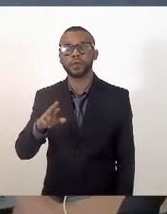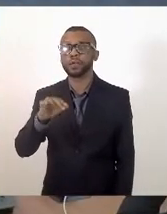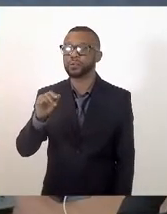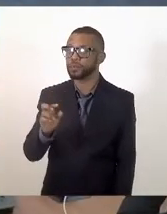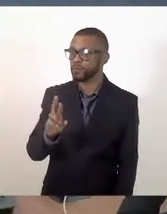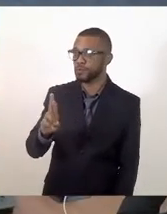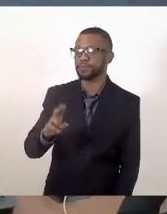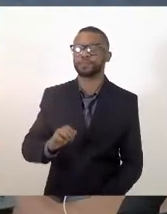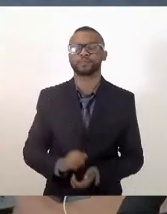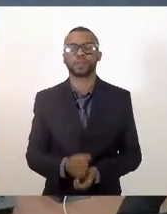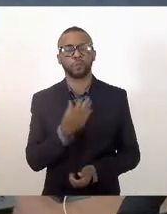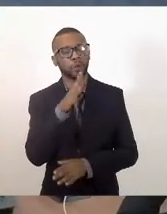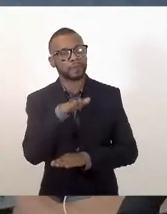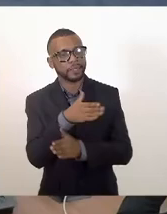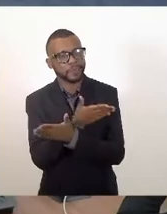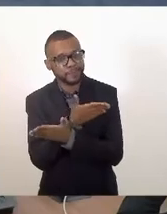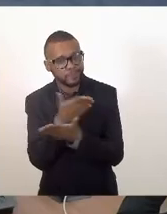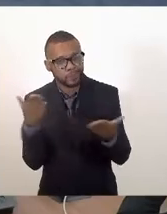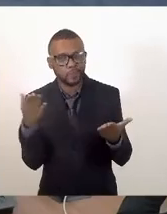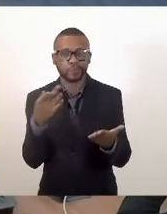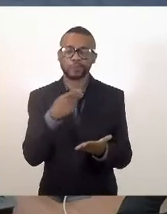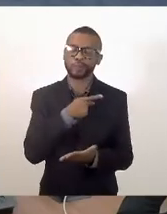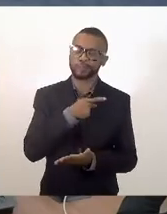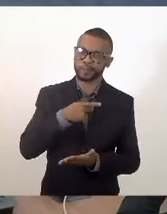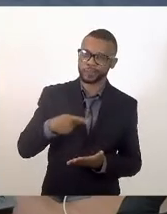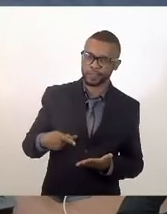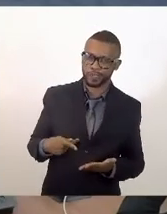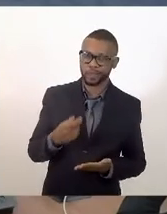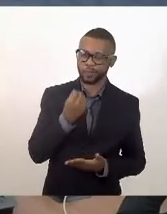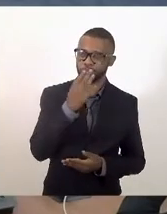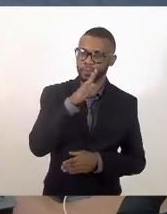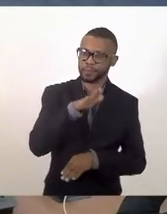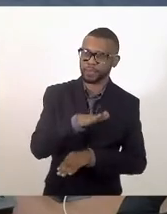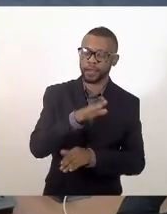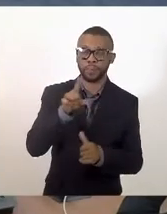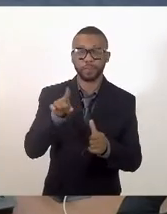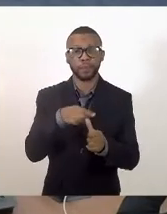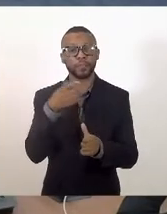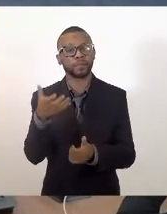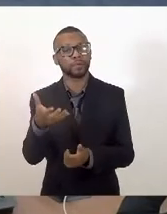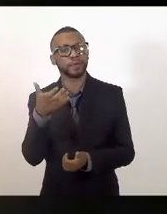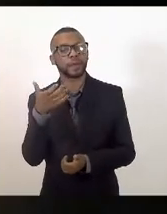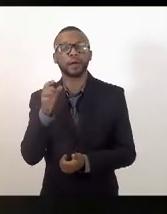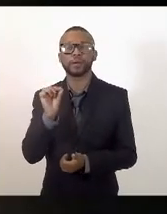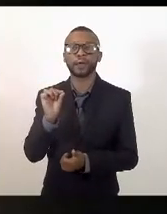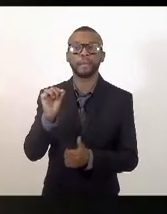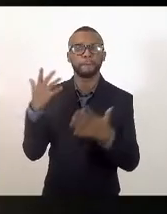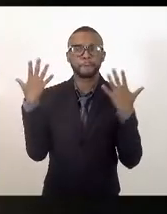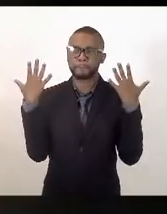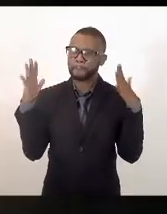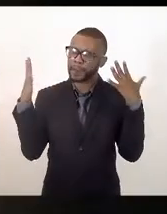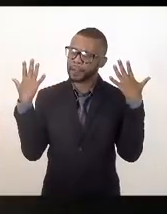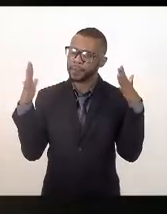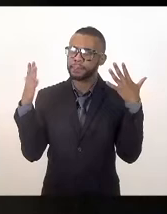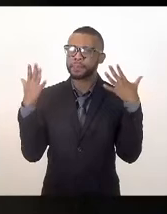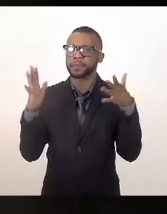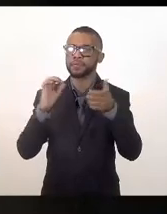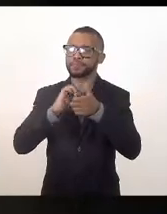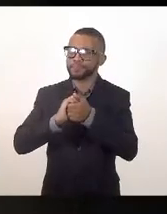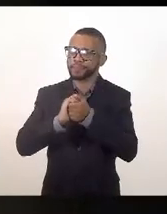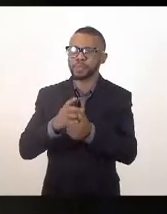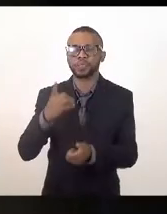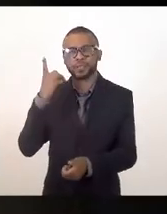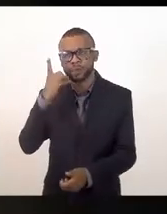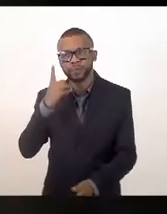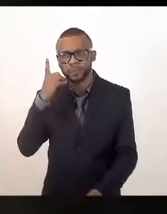Boa tarde, presidente, boa tarde a todos. Queria, primeiramente, parabenizar o deputado Eurico Júnior